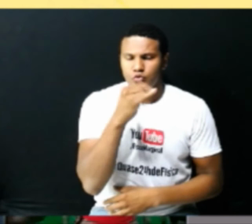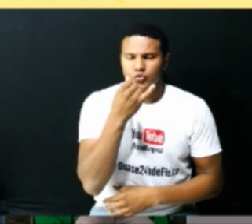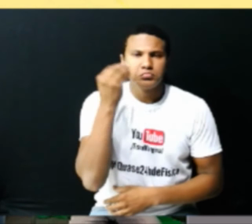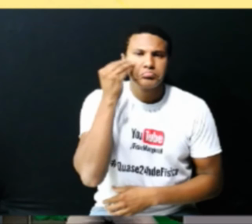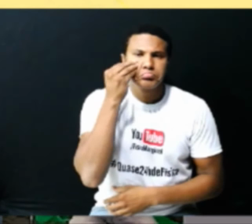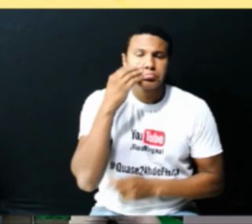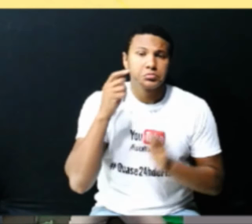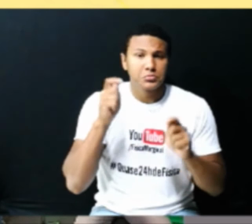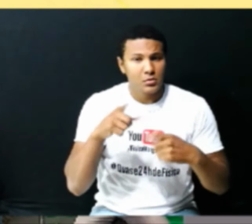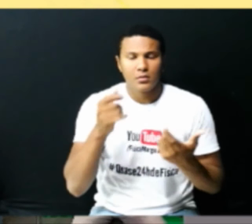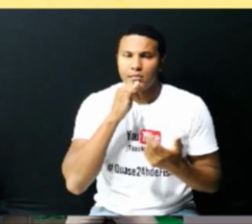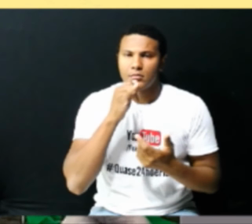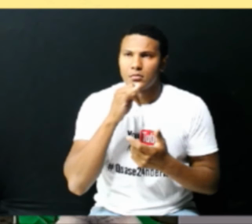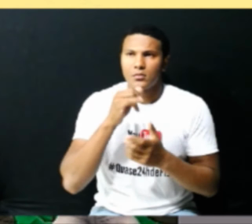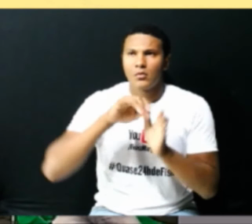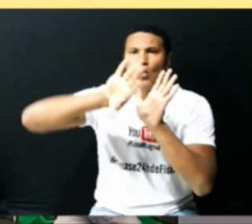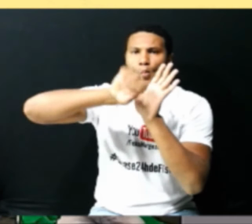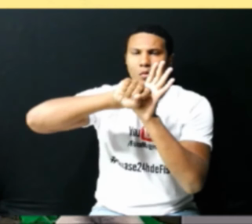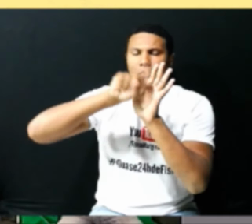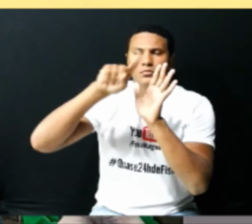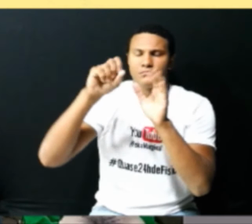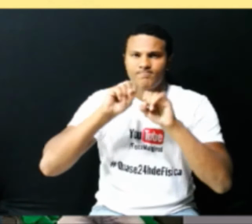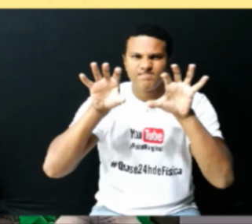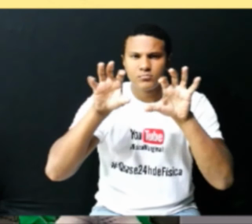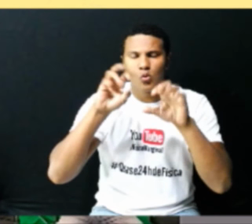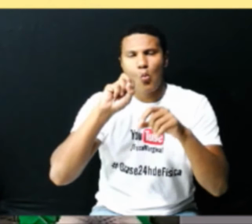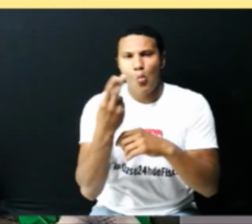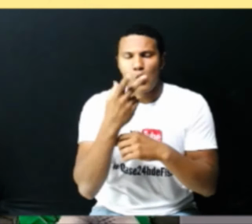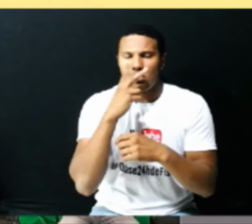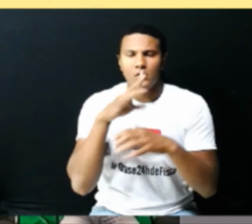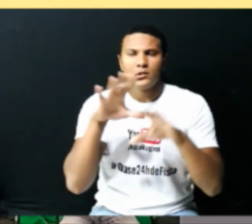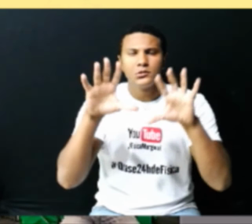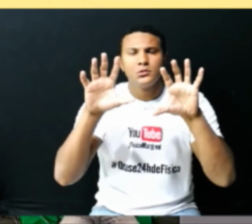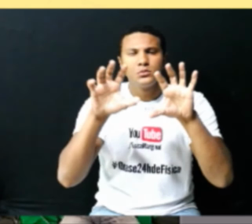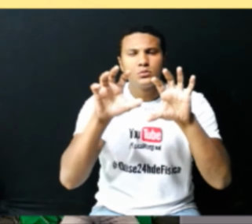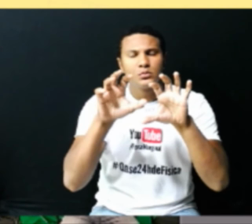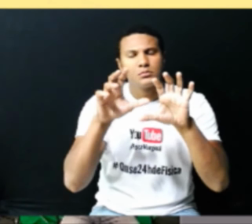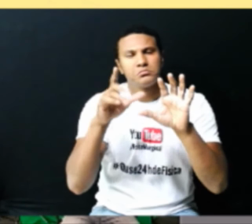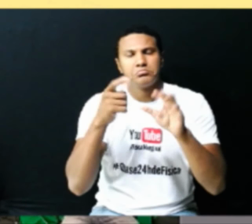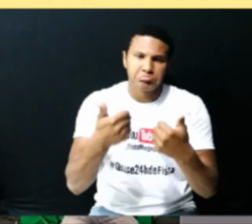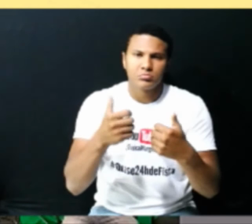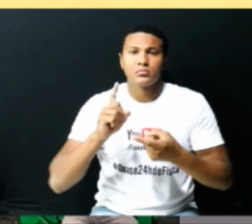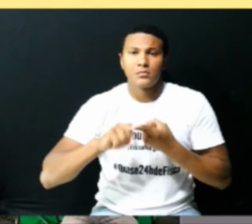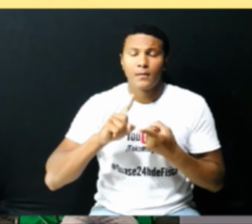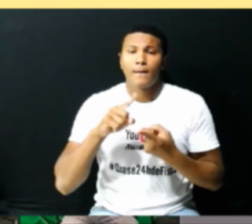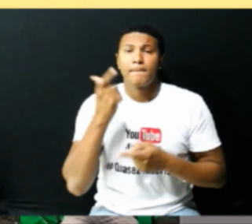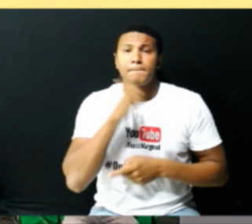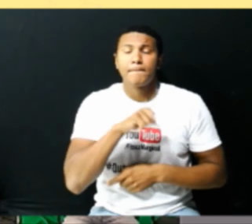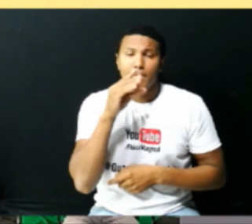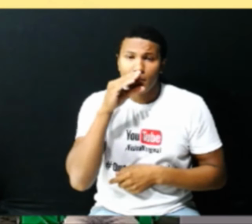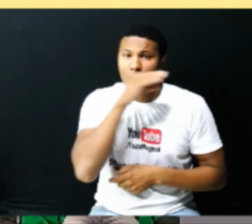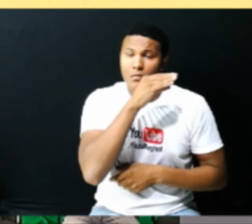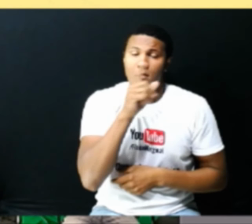numa lâmpada do tipo incandescente, que eu posso utilizar também para aquecer a água, eu também posso utilizar essa energia